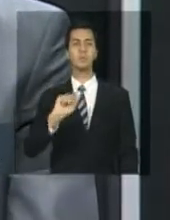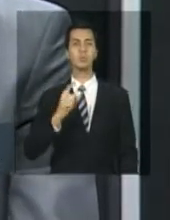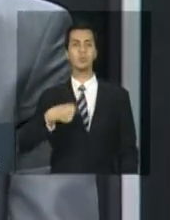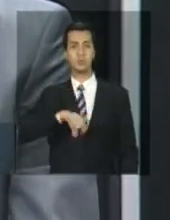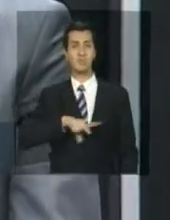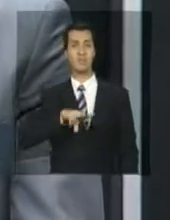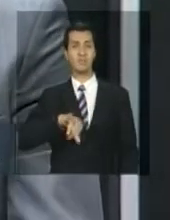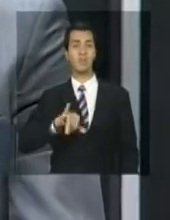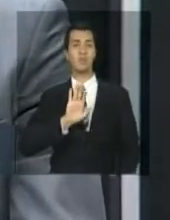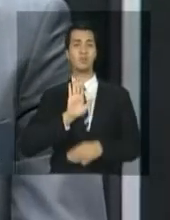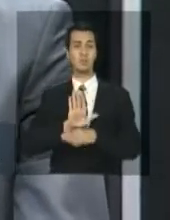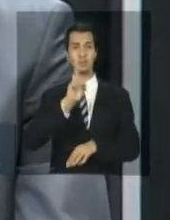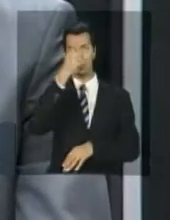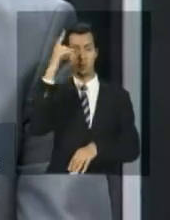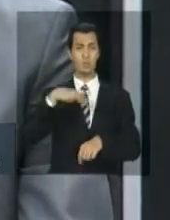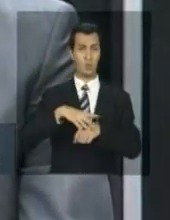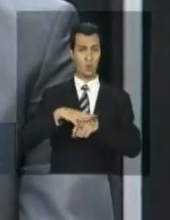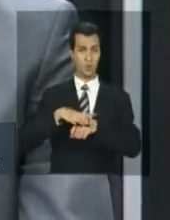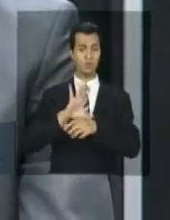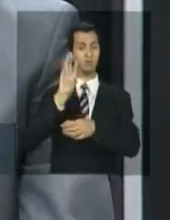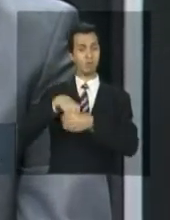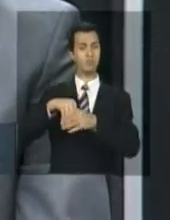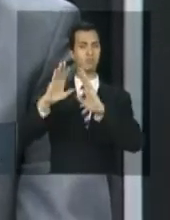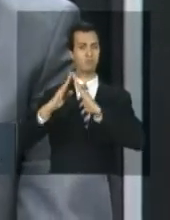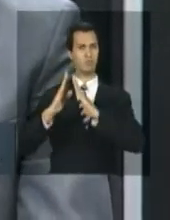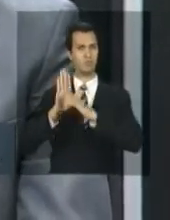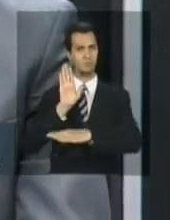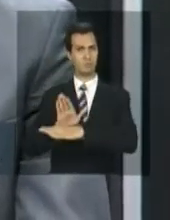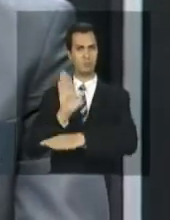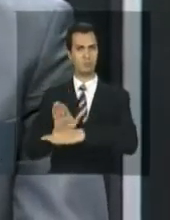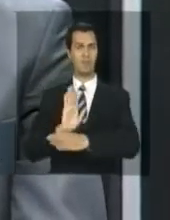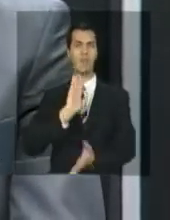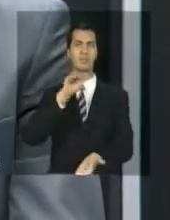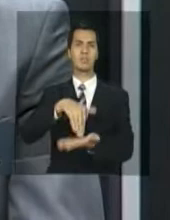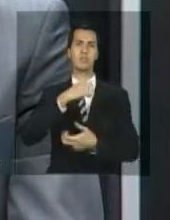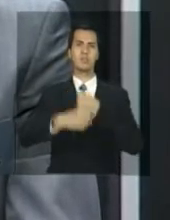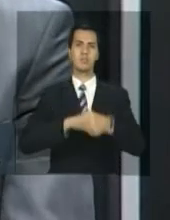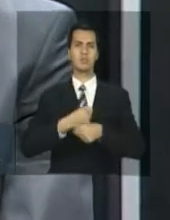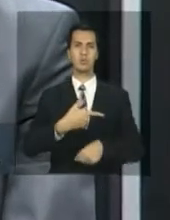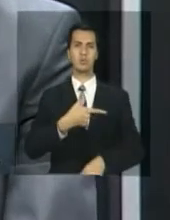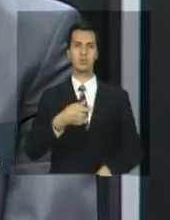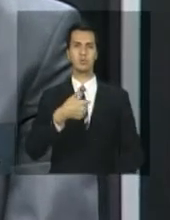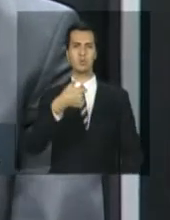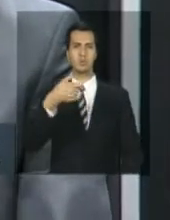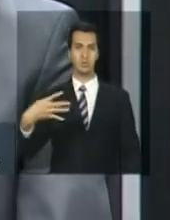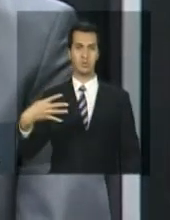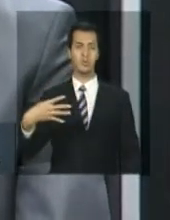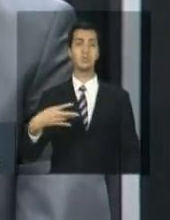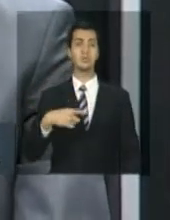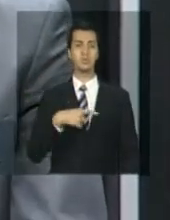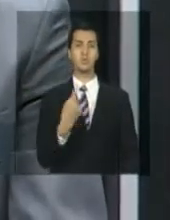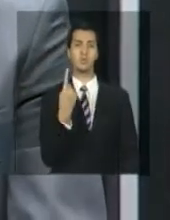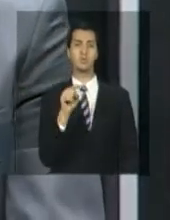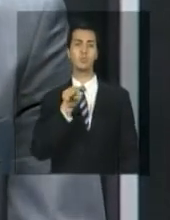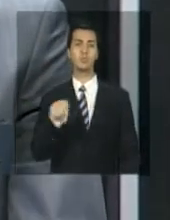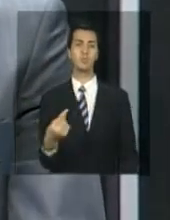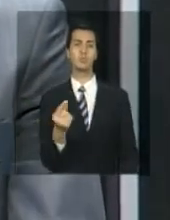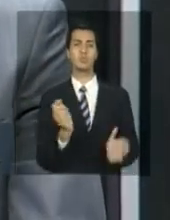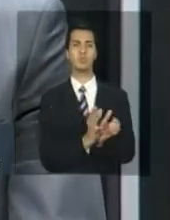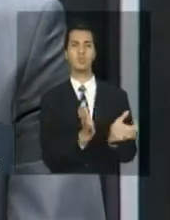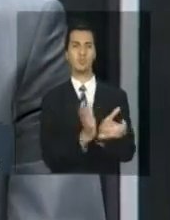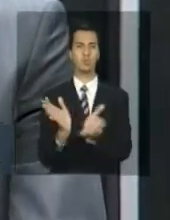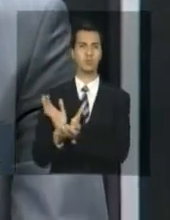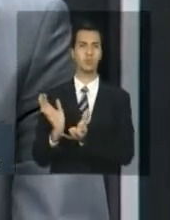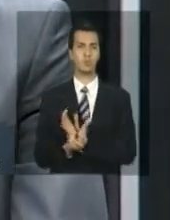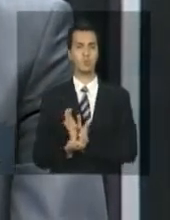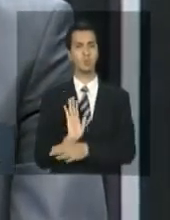SUS até 2014. 1.000 equipes de atenção domiciliar e 400